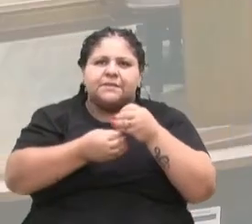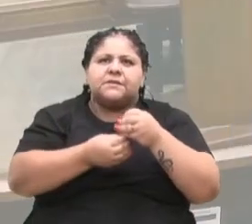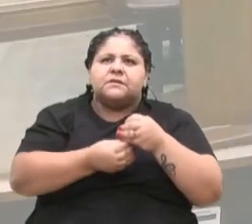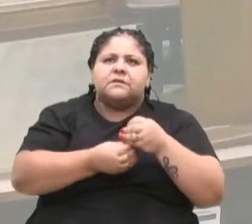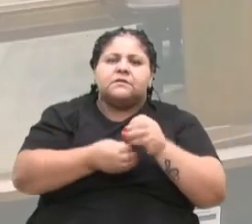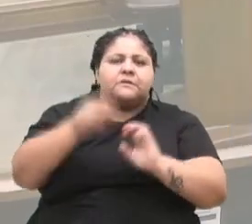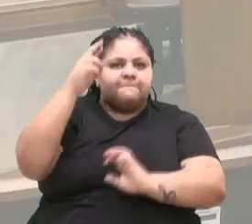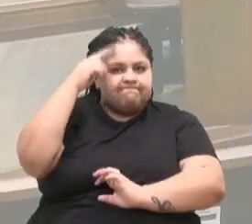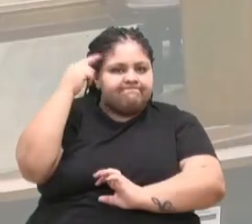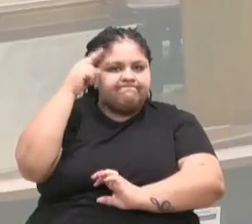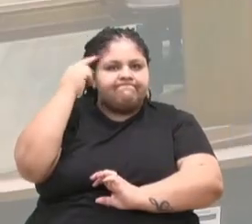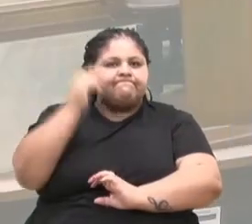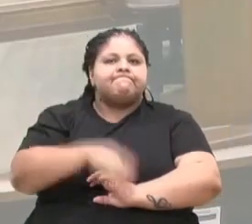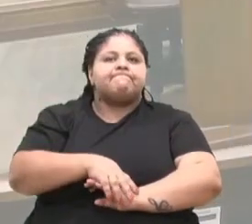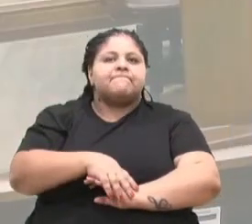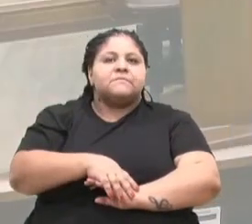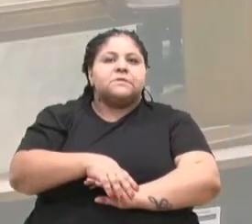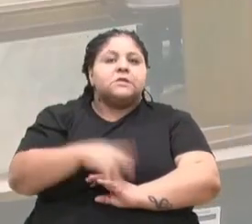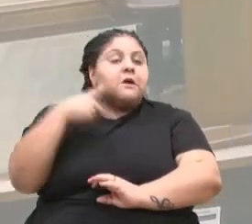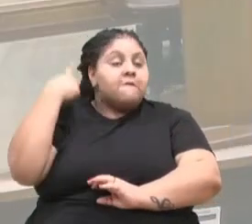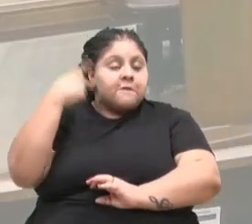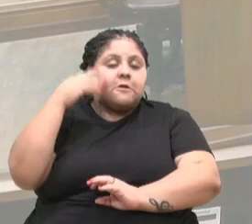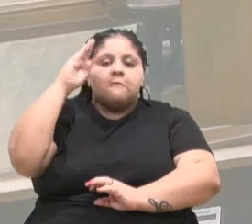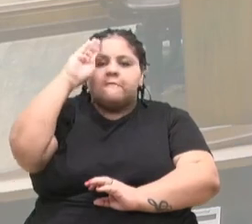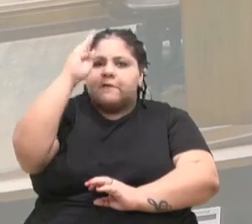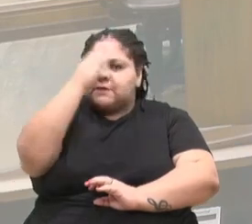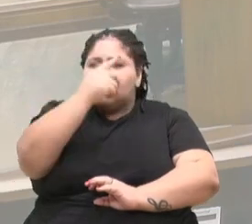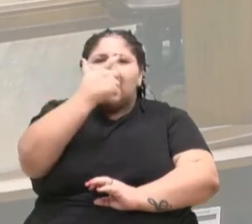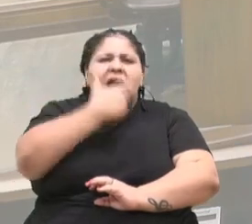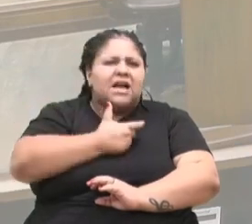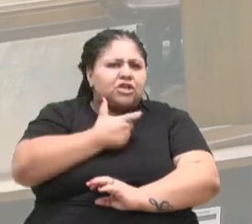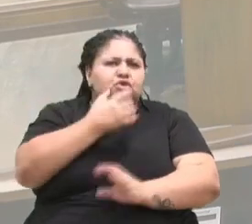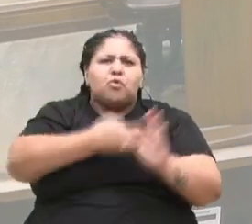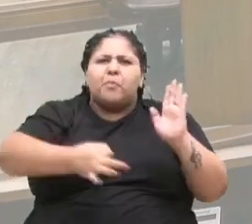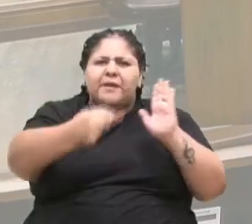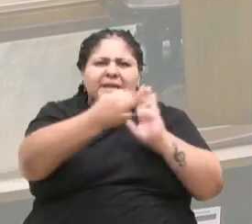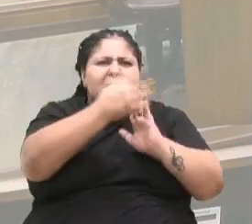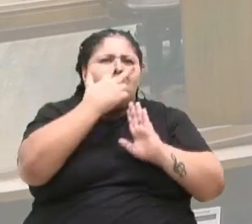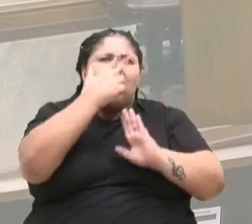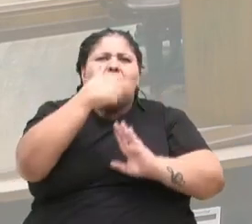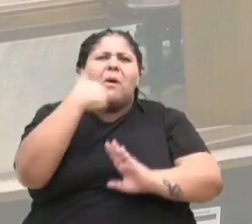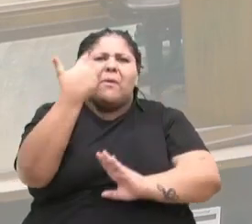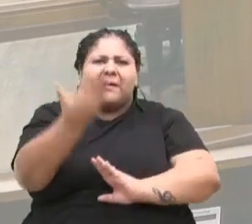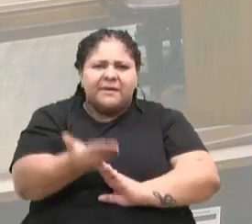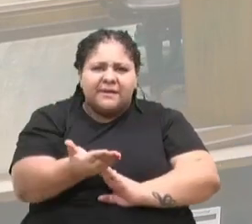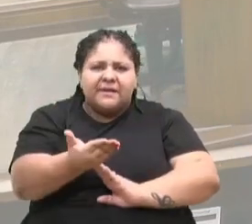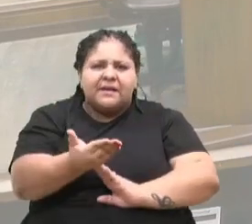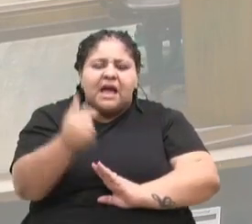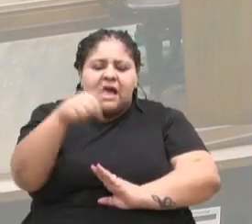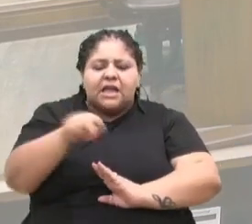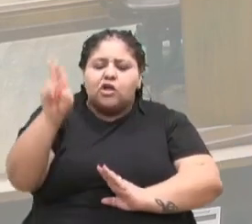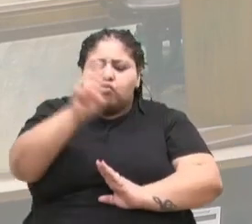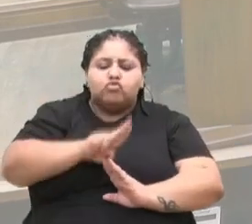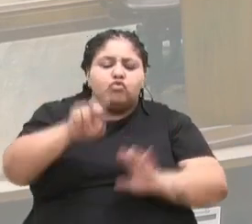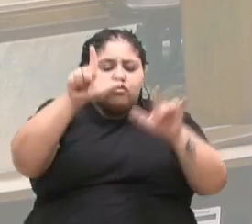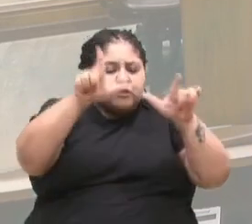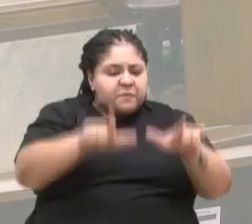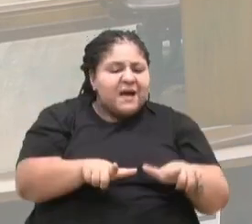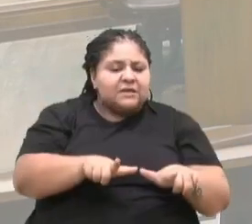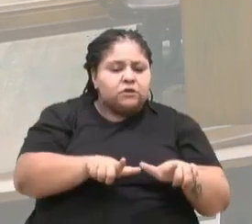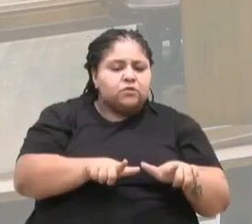eu avalio da mesma forma que o senhor. Que bom que teve esse evento aqui, né, e a líder do governo utilizou o espaço dela nessa primeira